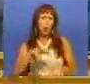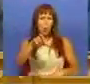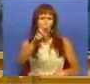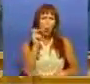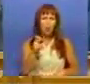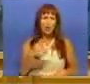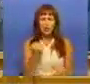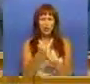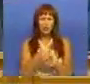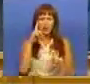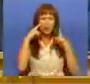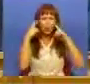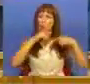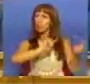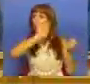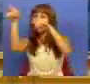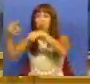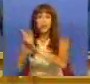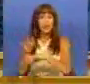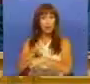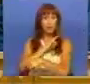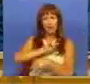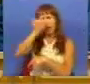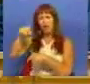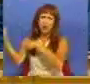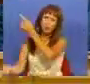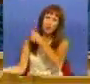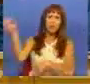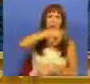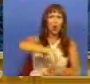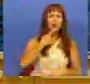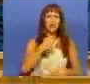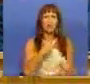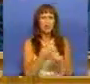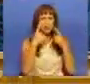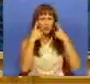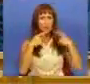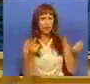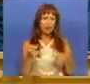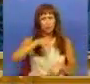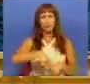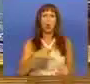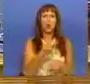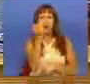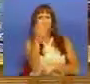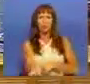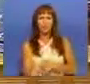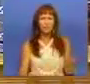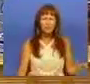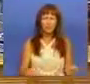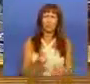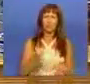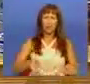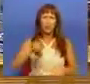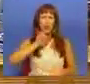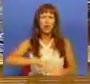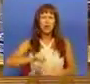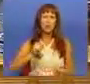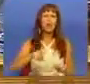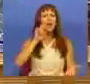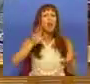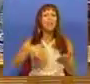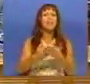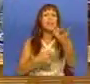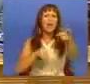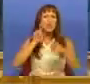anos dos serviços públicos para irem trabalhar para o setor privado e depois regressarem ao serviço público para se aposentarem? Porque é que a senhora não garante, Sra.